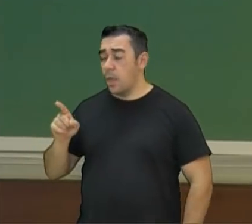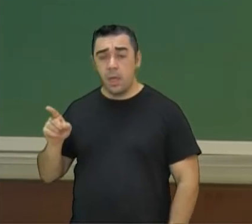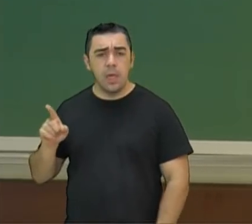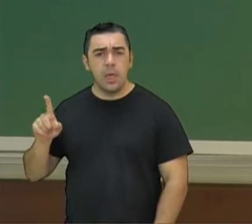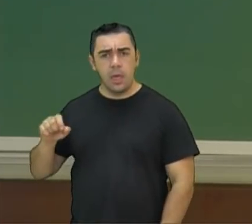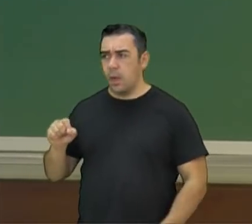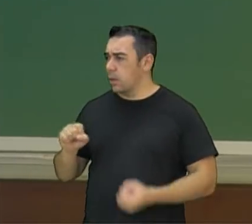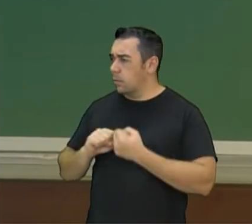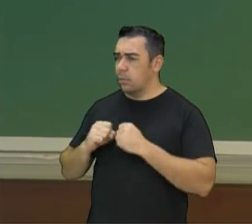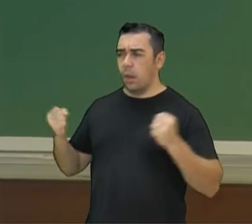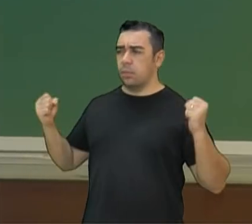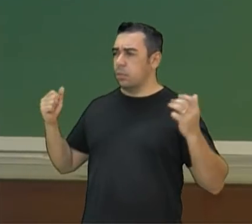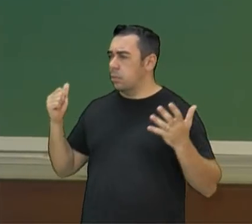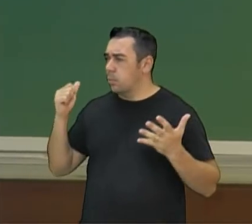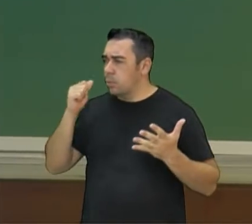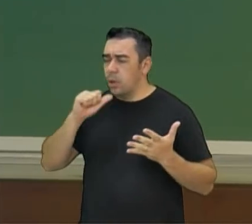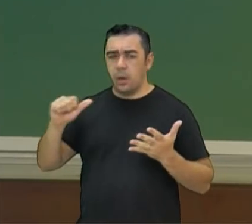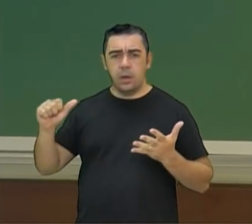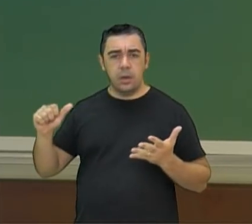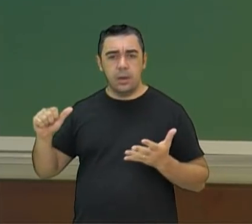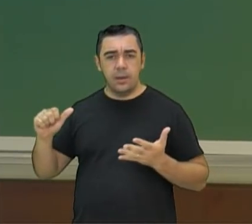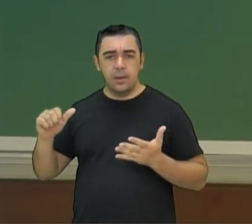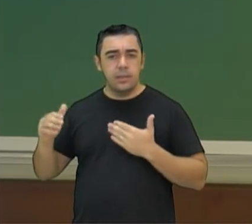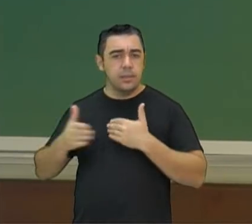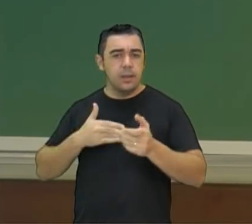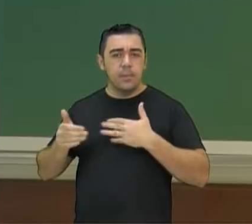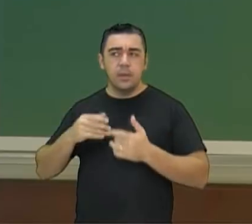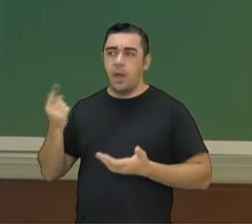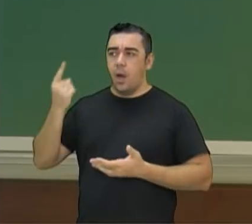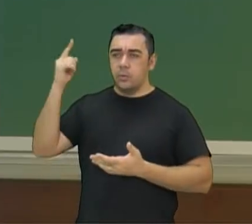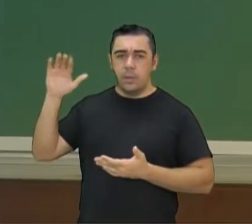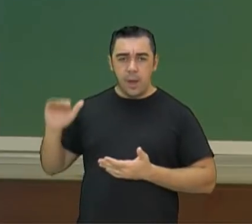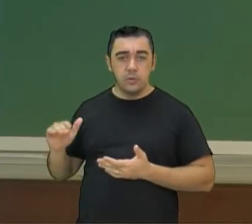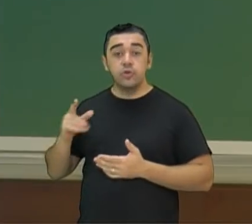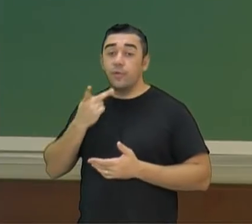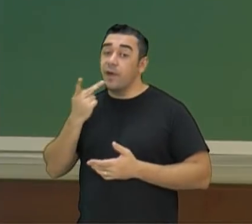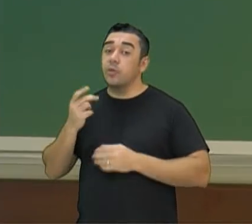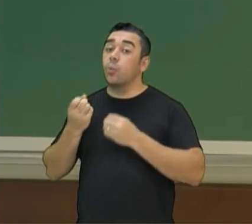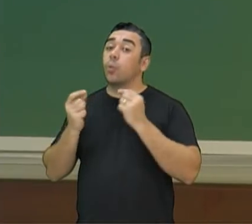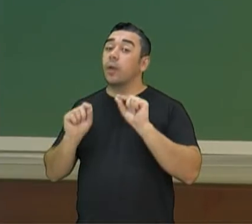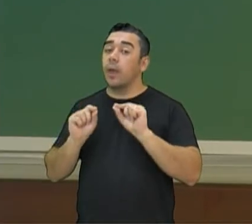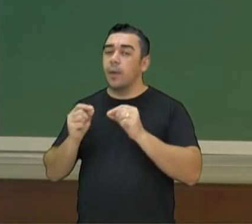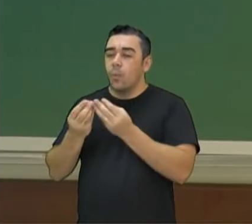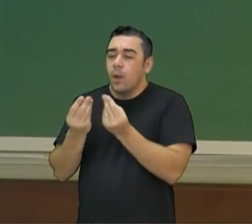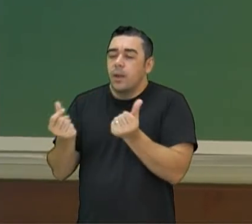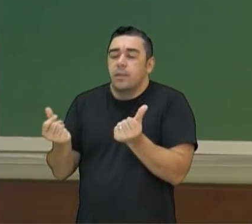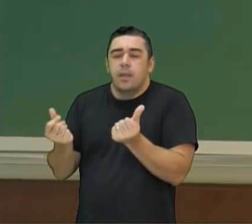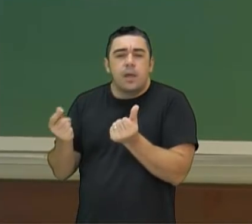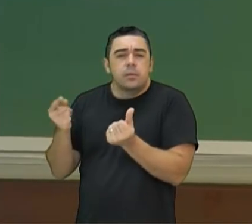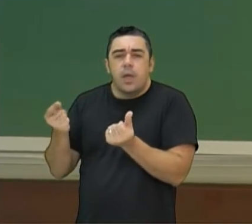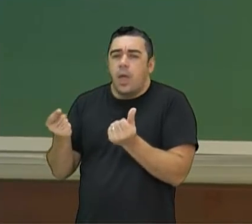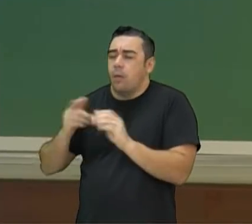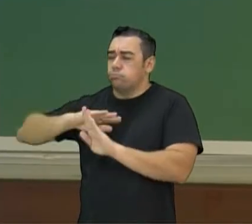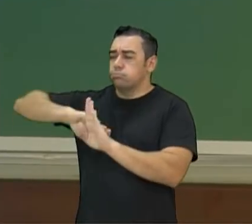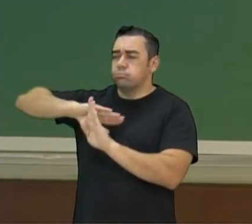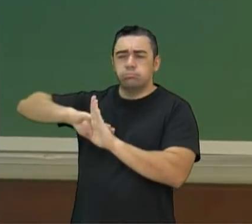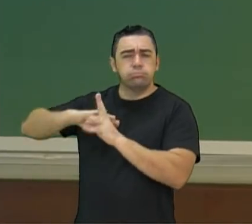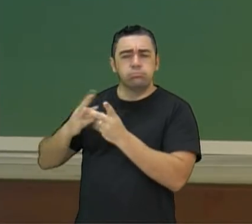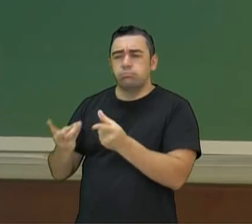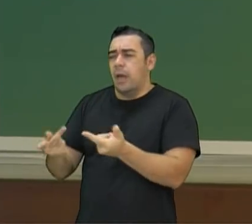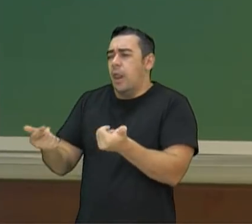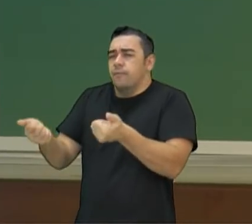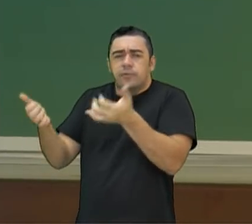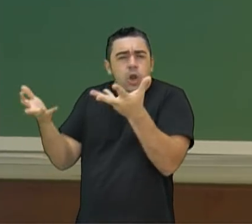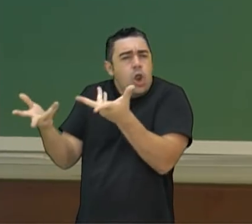uma grande mulher, independente da altura dela, eu estou falando de algumas qualidades que ela tem e que eu a considero uma grande